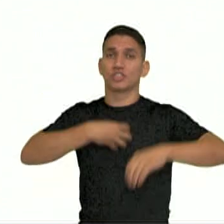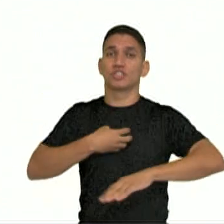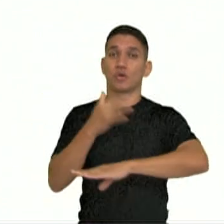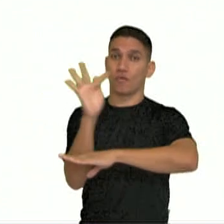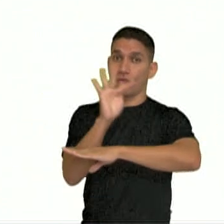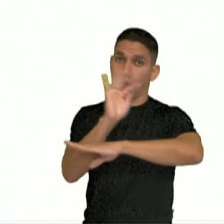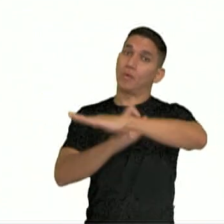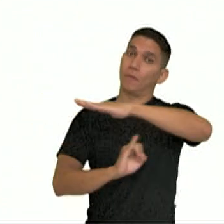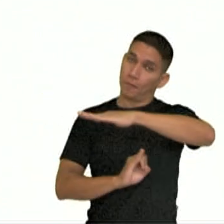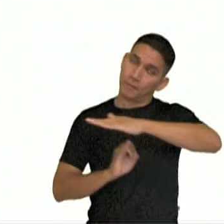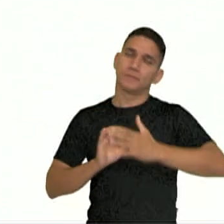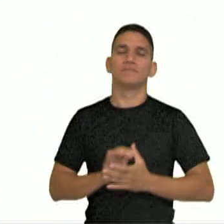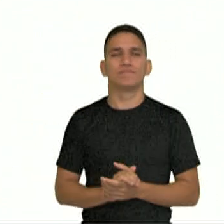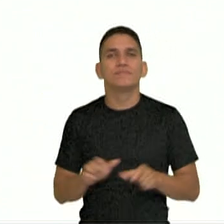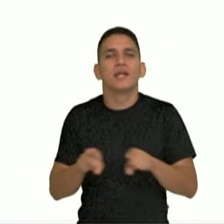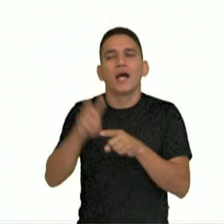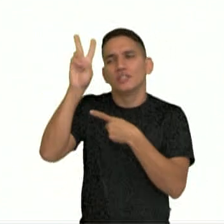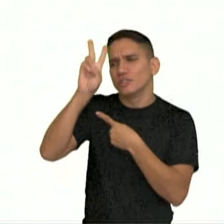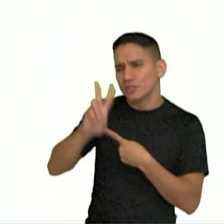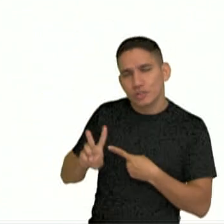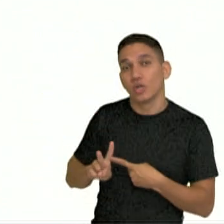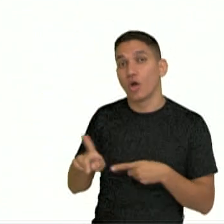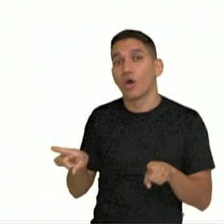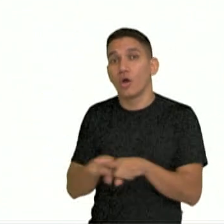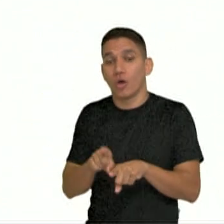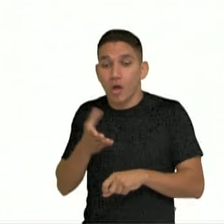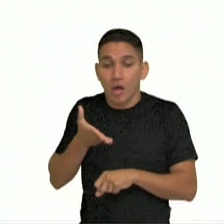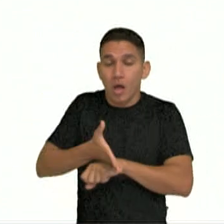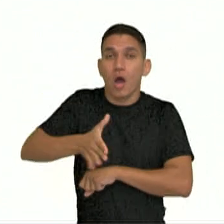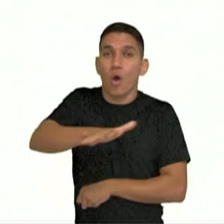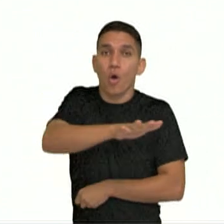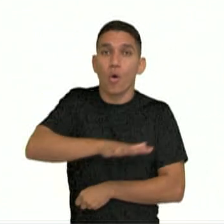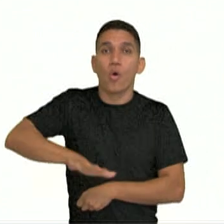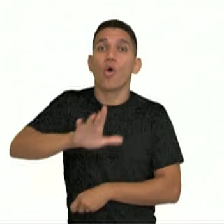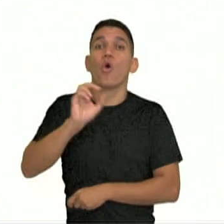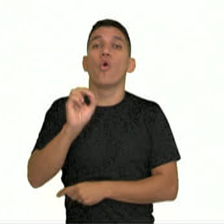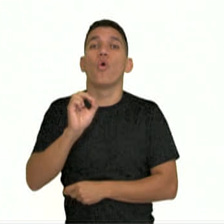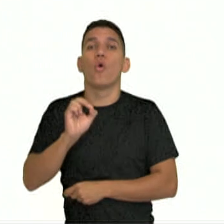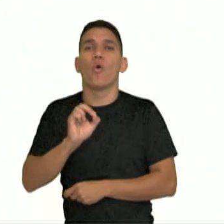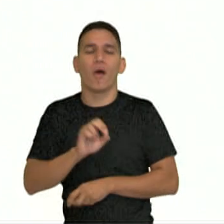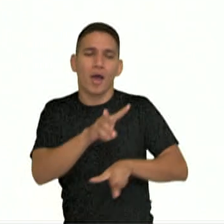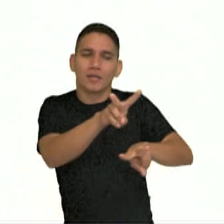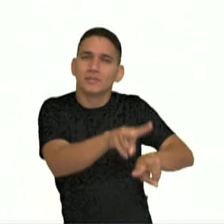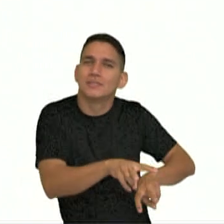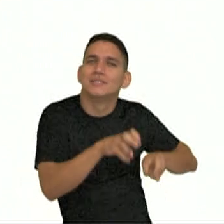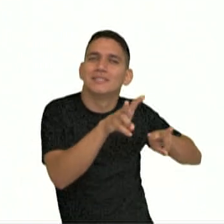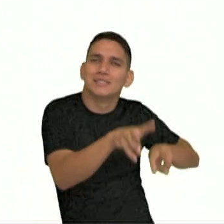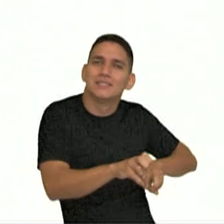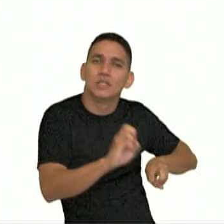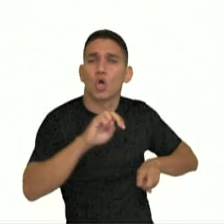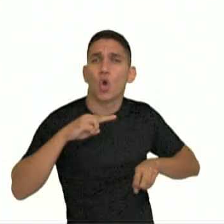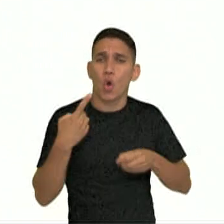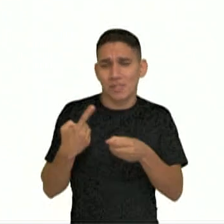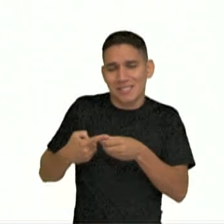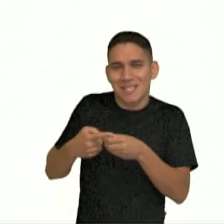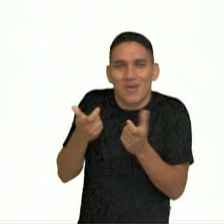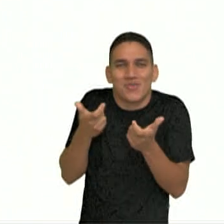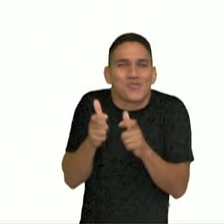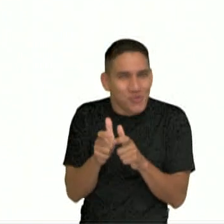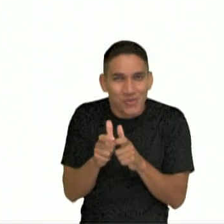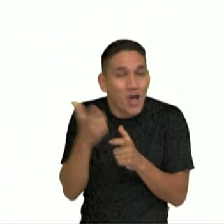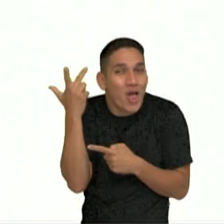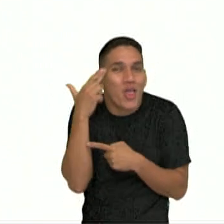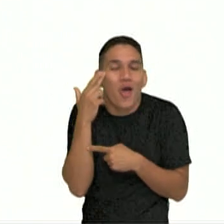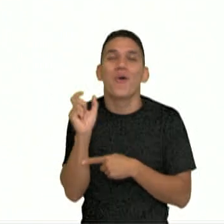As histórias têm como espaço o interior, pequenas cidades, sendo mais comum